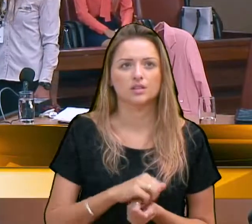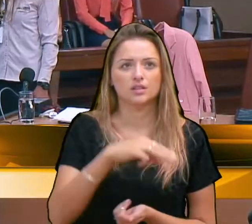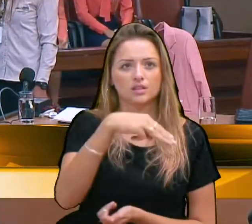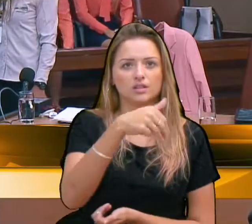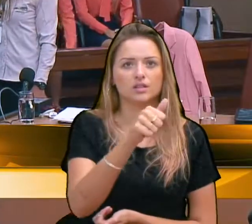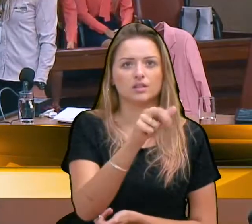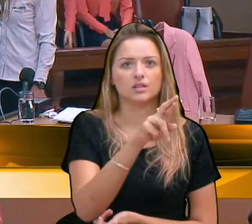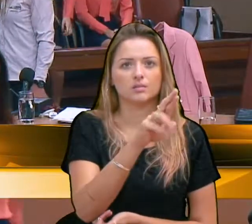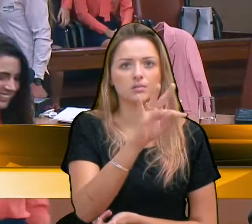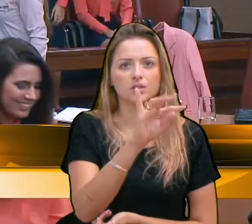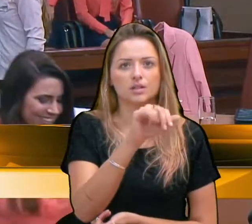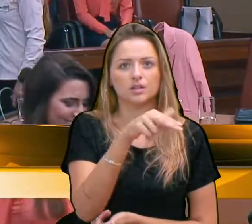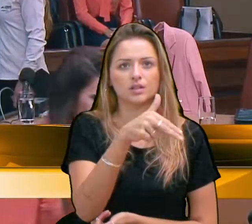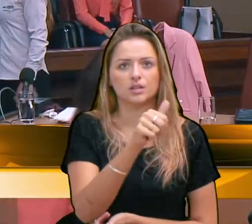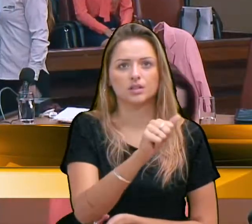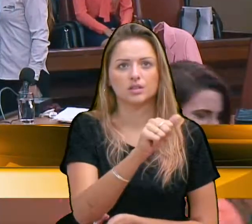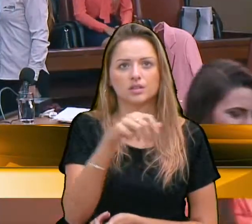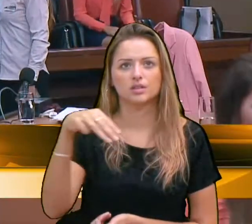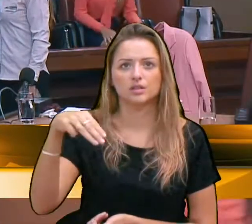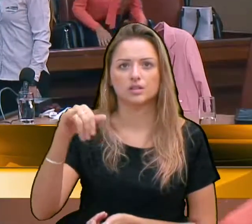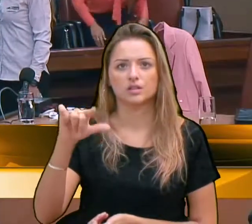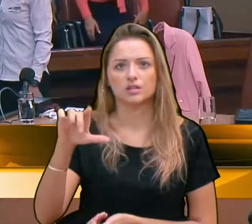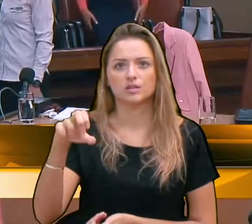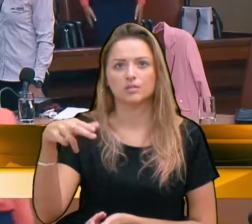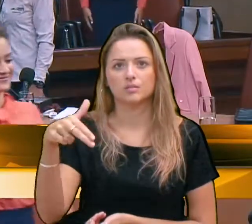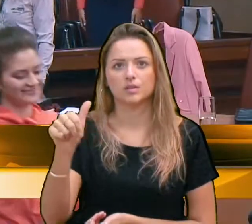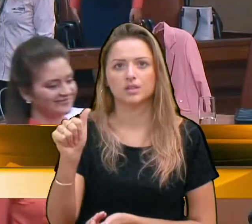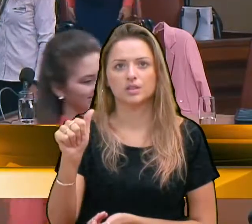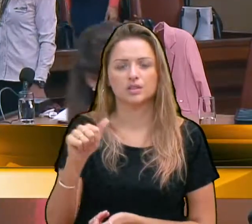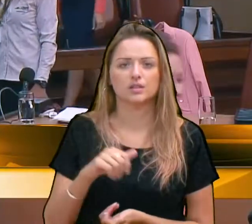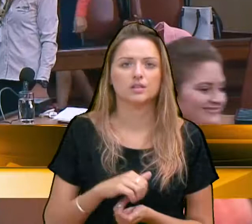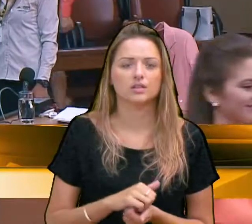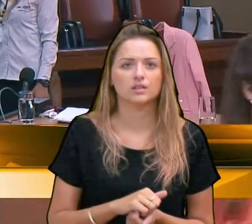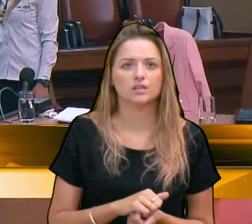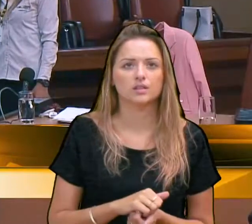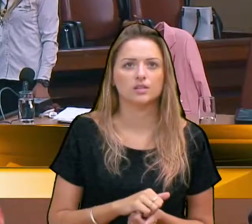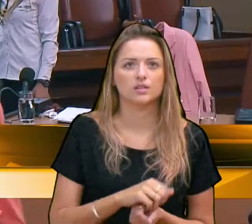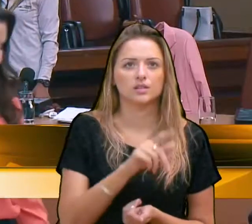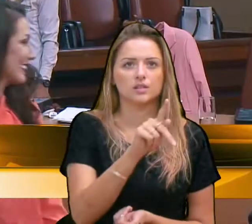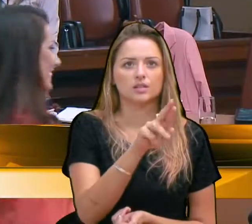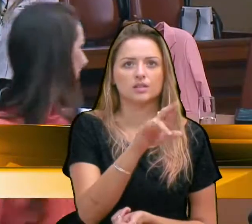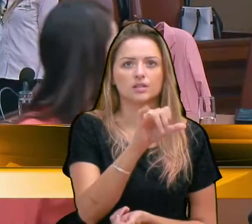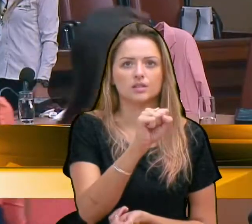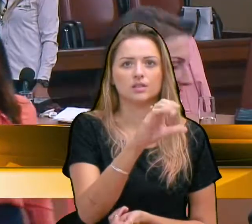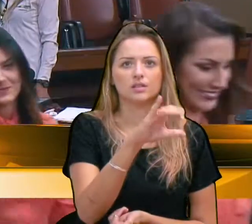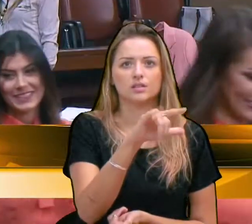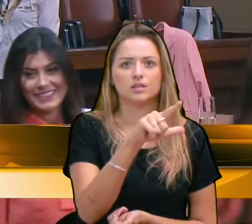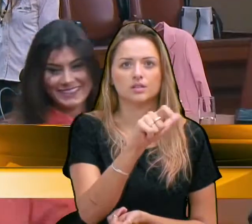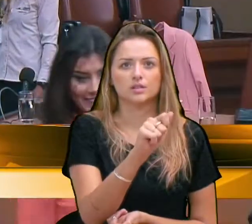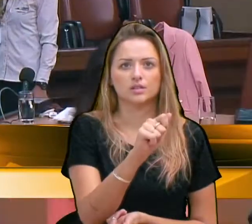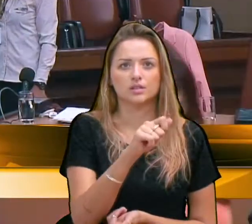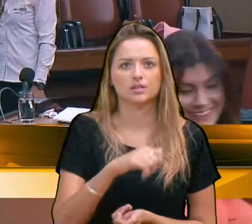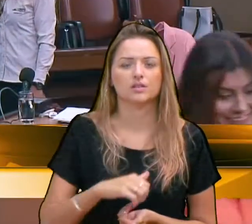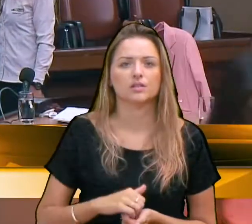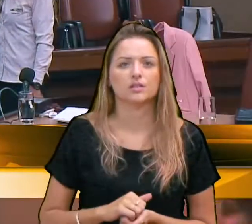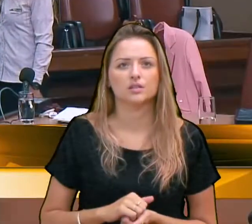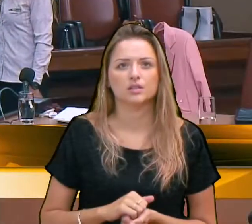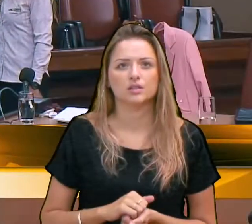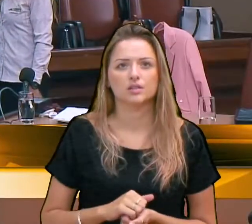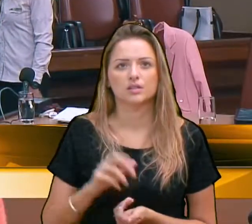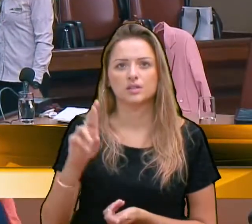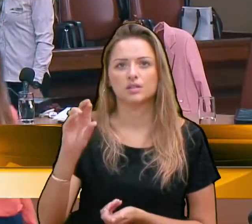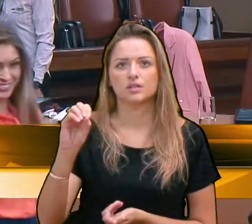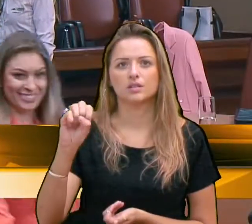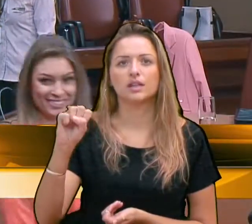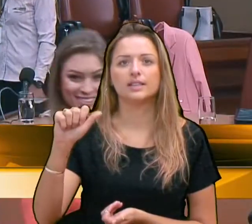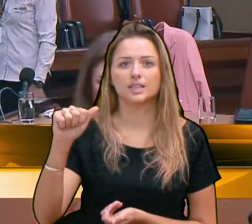Martina Bosa. Milena Caregnato. Priscila Duarte da Silva.